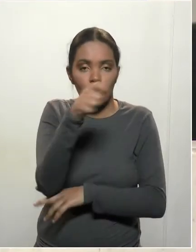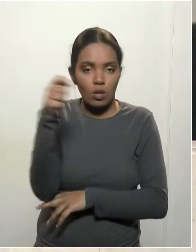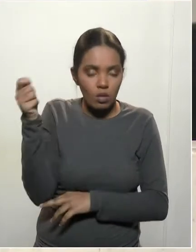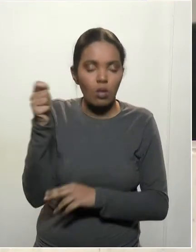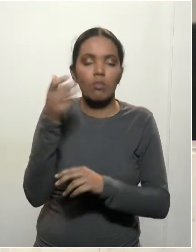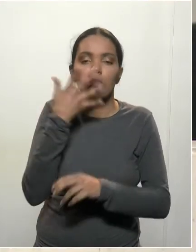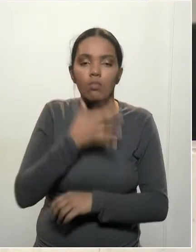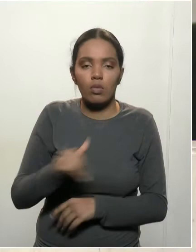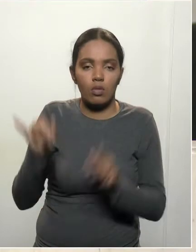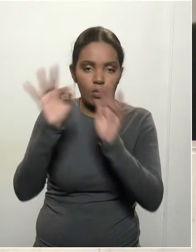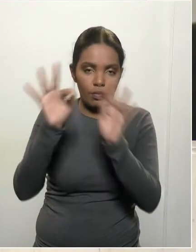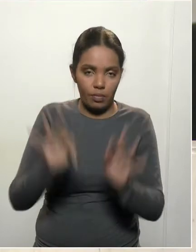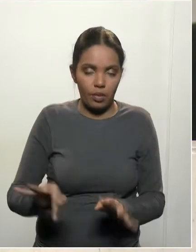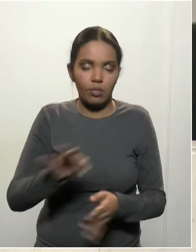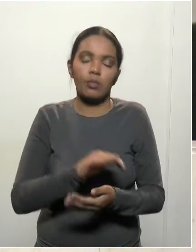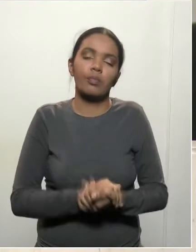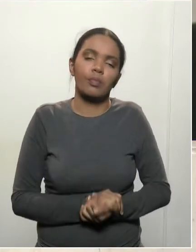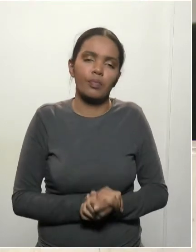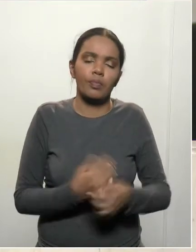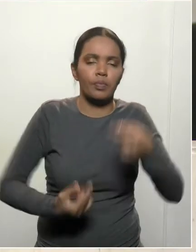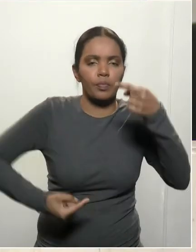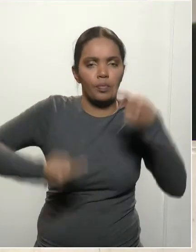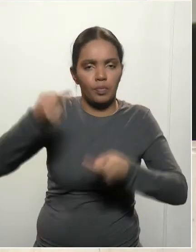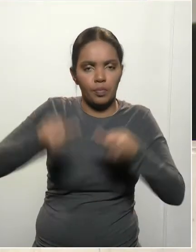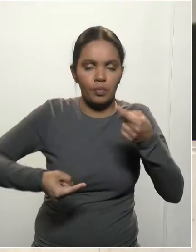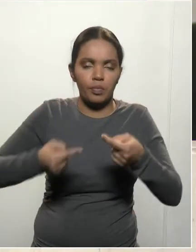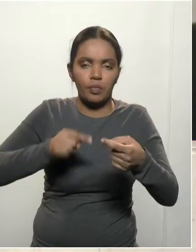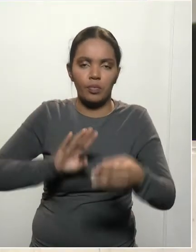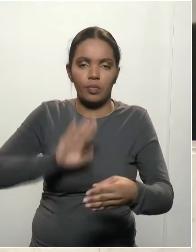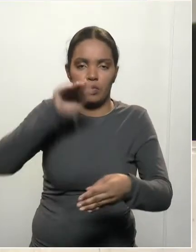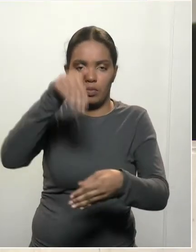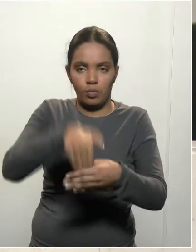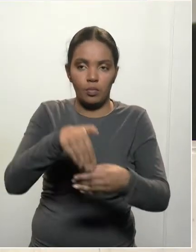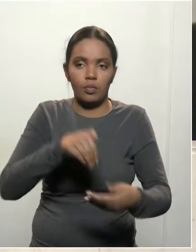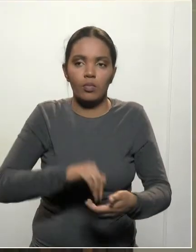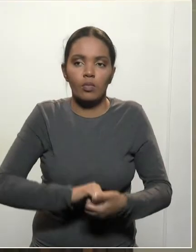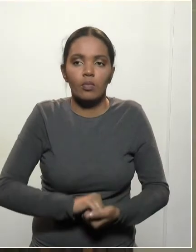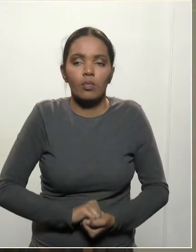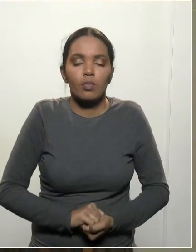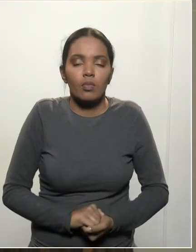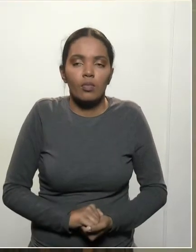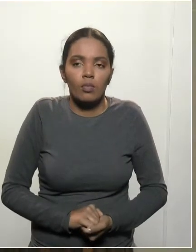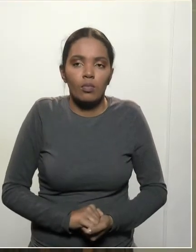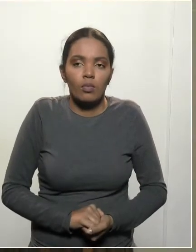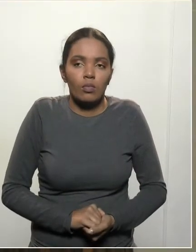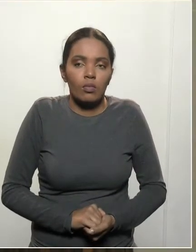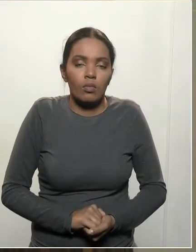Feliz. Em discussão. Em votação, votando.